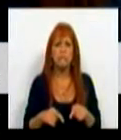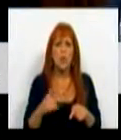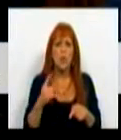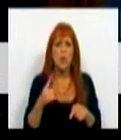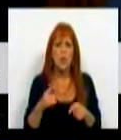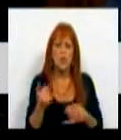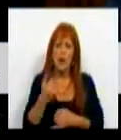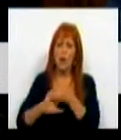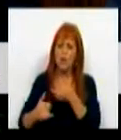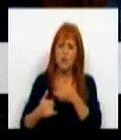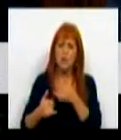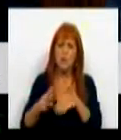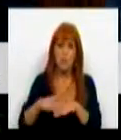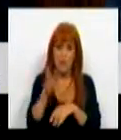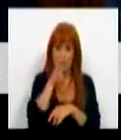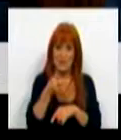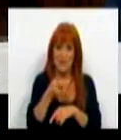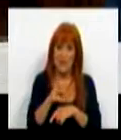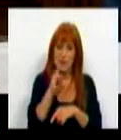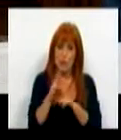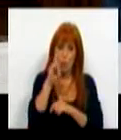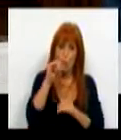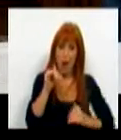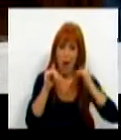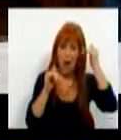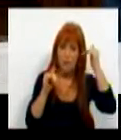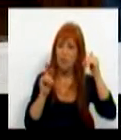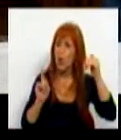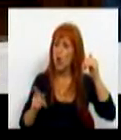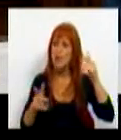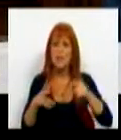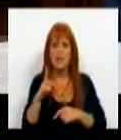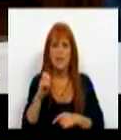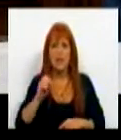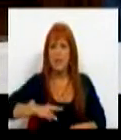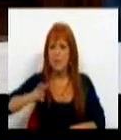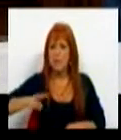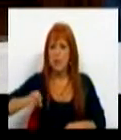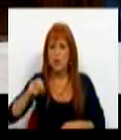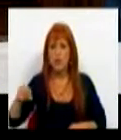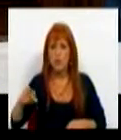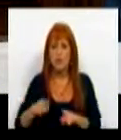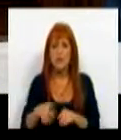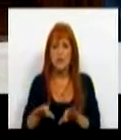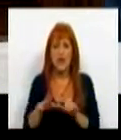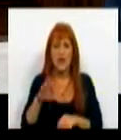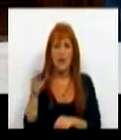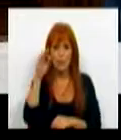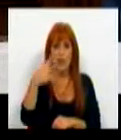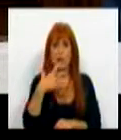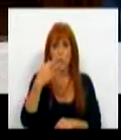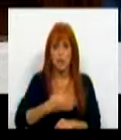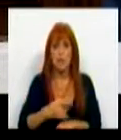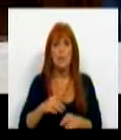uma contrapartida por estar a praticar taxas de juros elevadas, que foi 60 milhões de euros e corresponde a 10% do